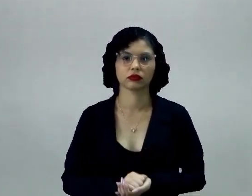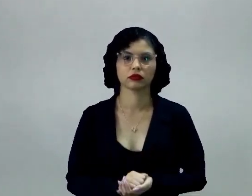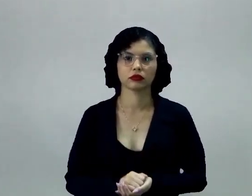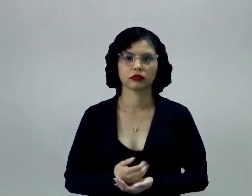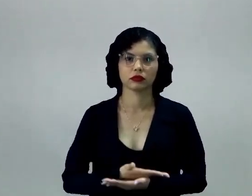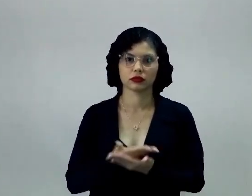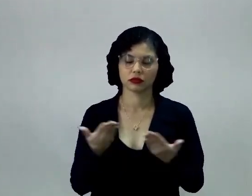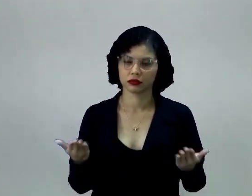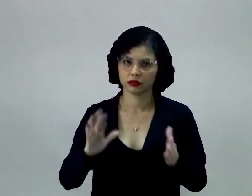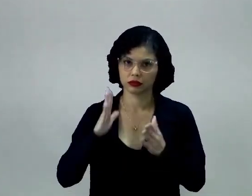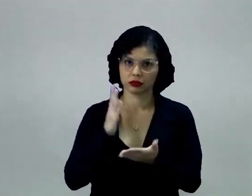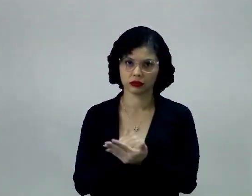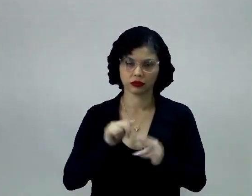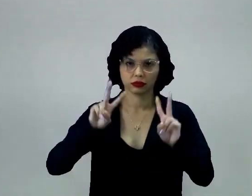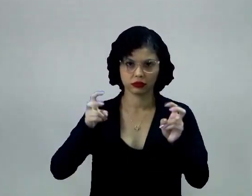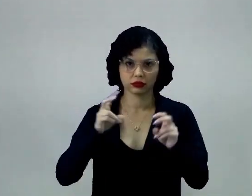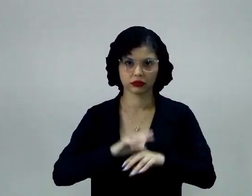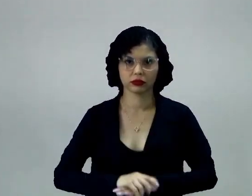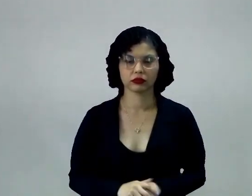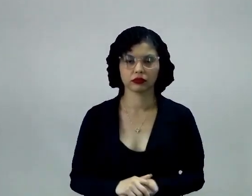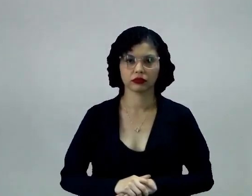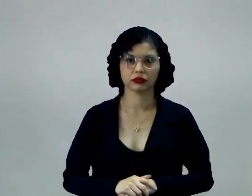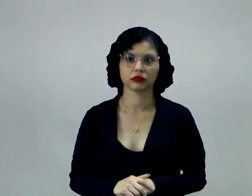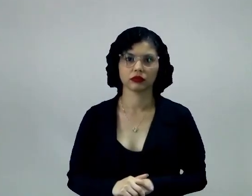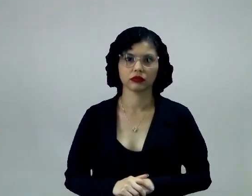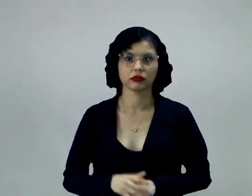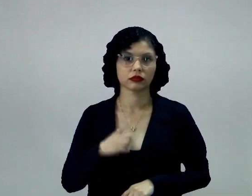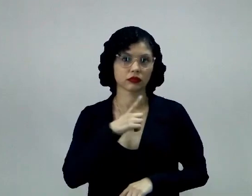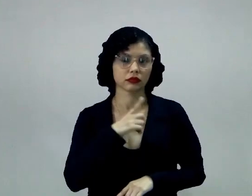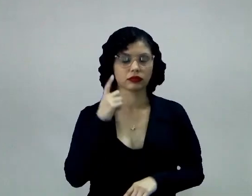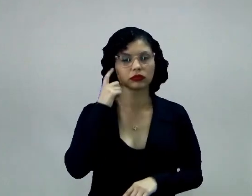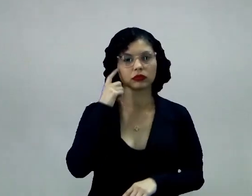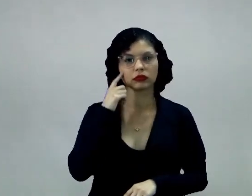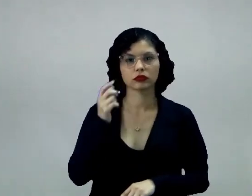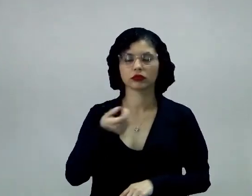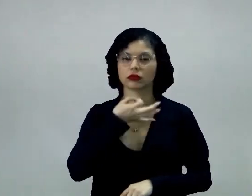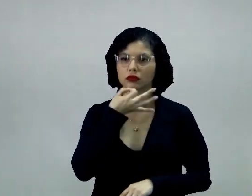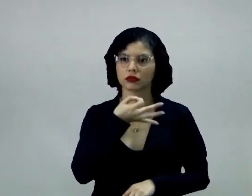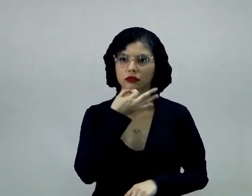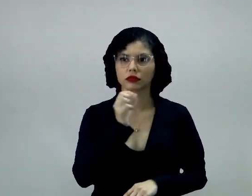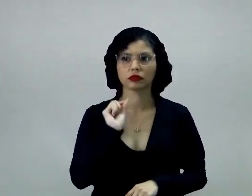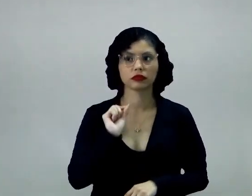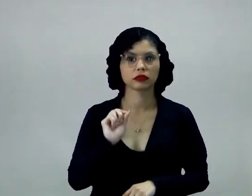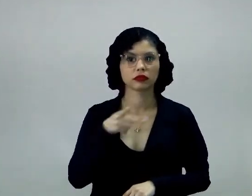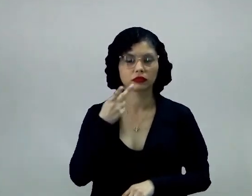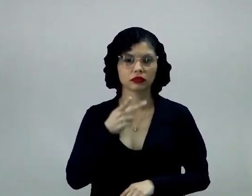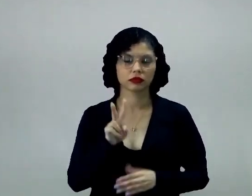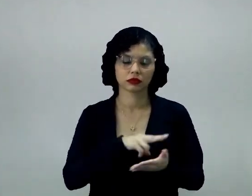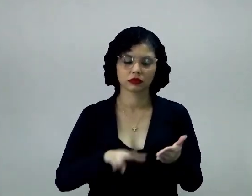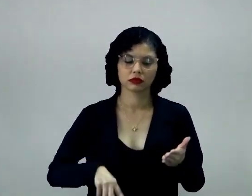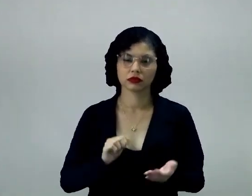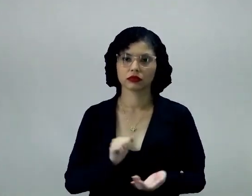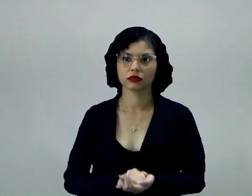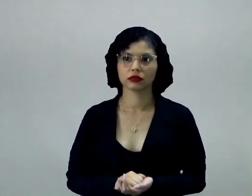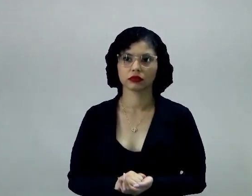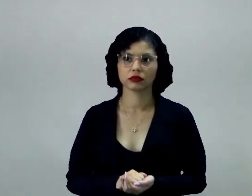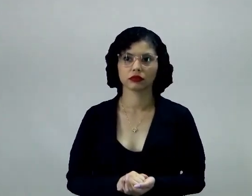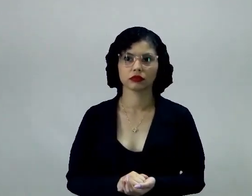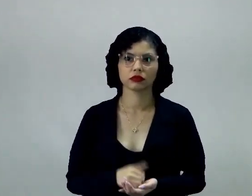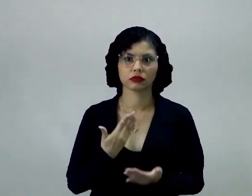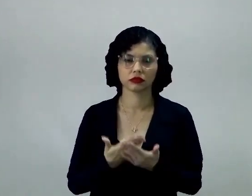você ver a abordagem e aí ter o seu pensamento, a sua opinião a respeito do que você está lendo. Tá bom?